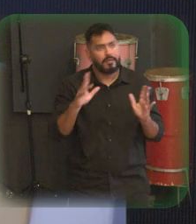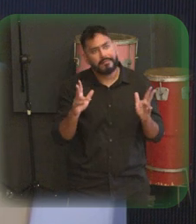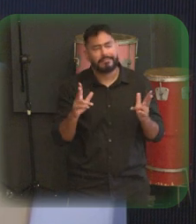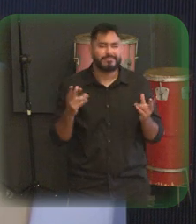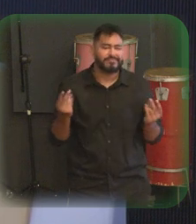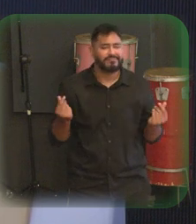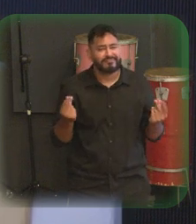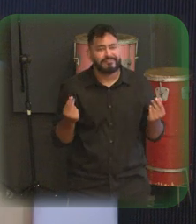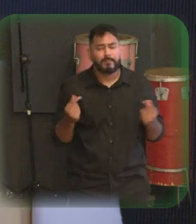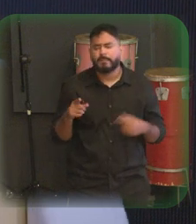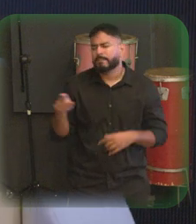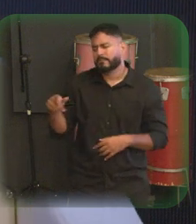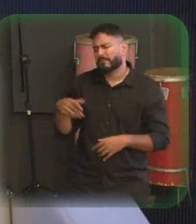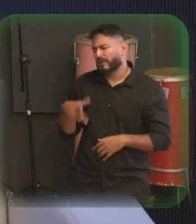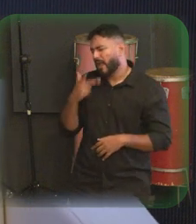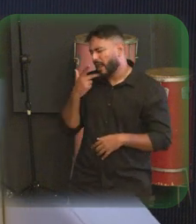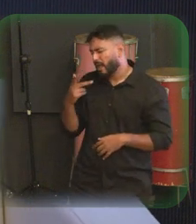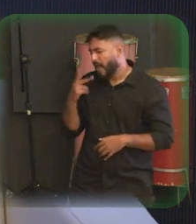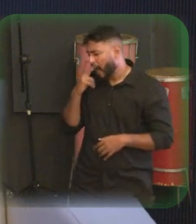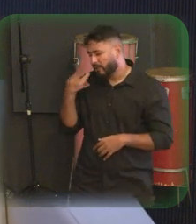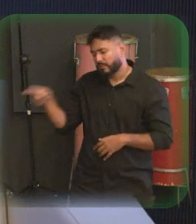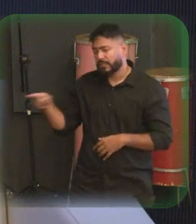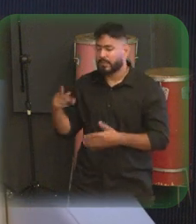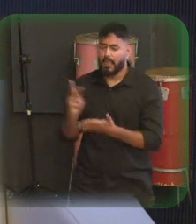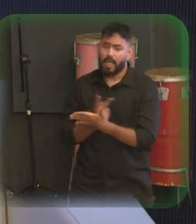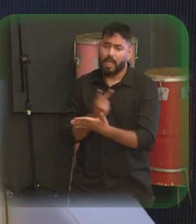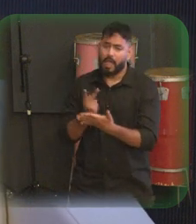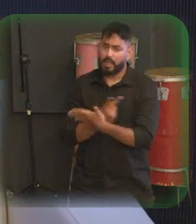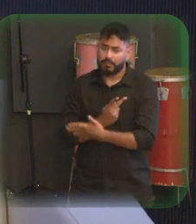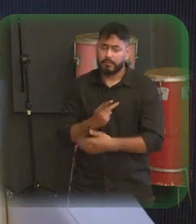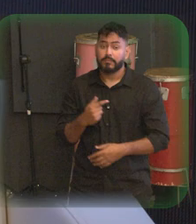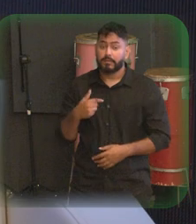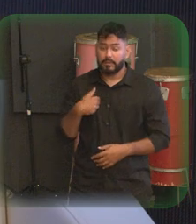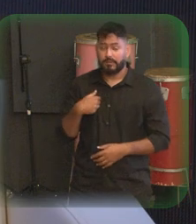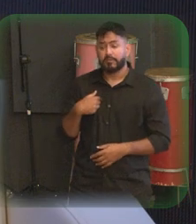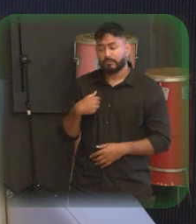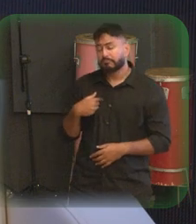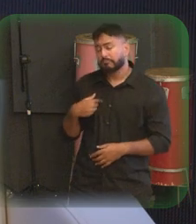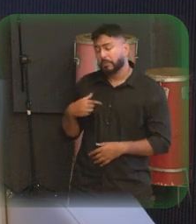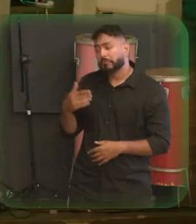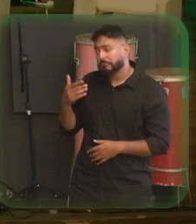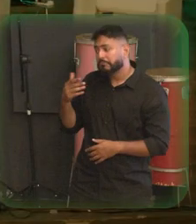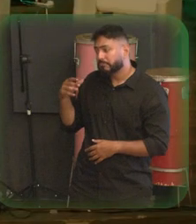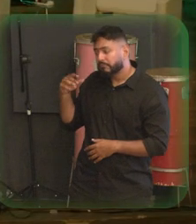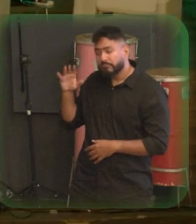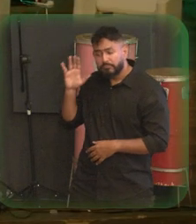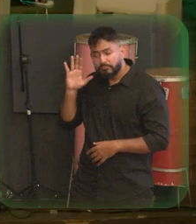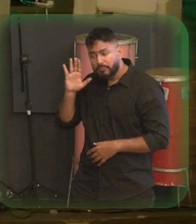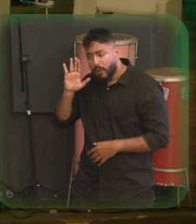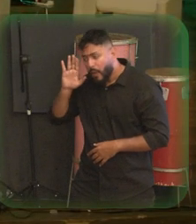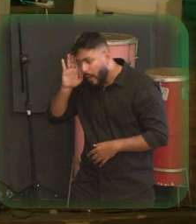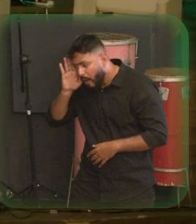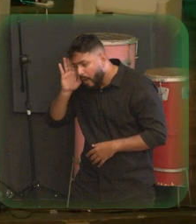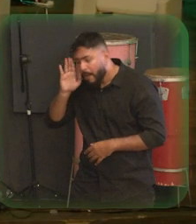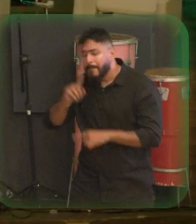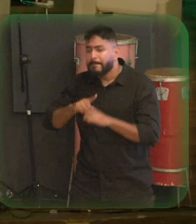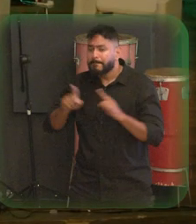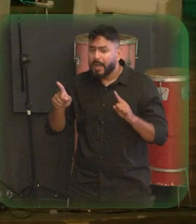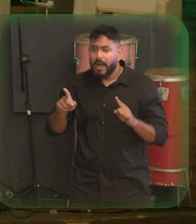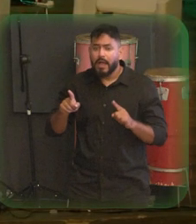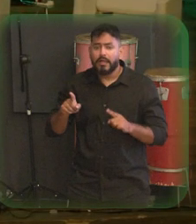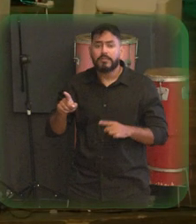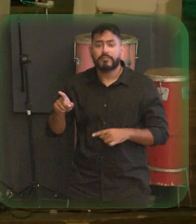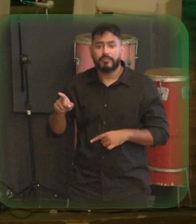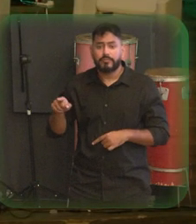Aí eu disse, Mariana, eu acho que você está errada. Né? Eu estou considerando o que você está falando, mas está diante de você uma